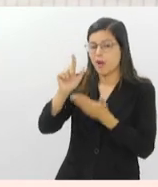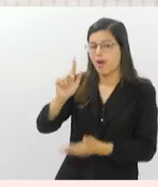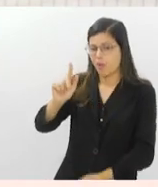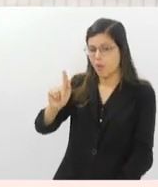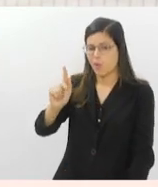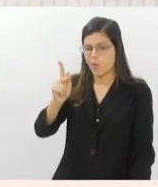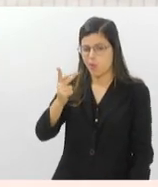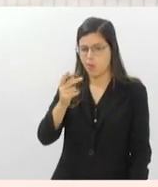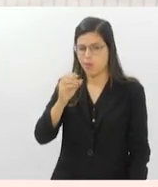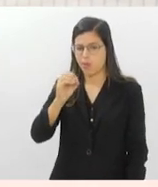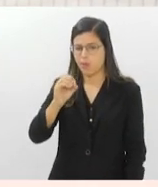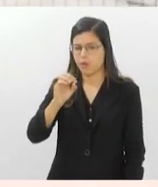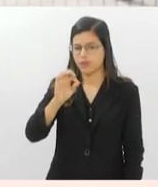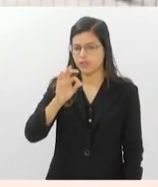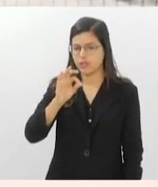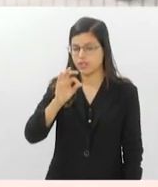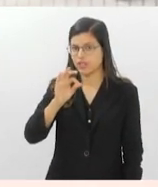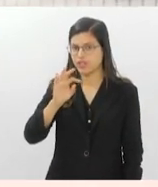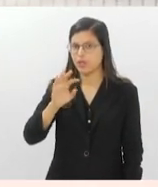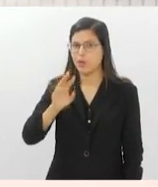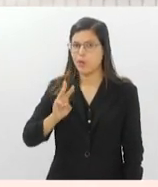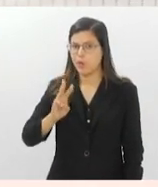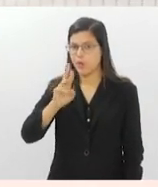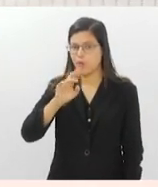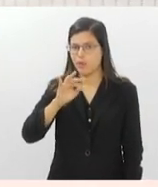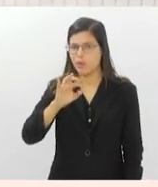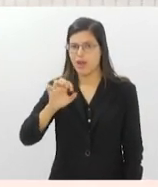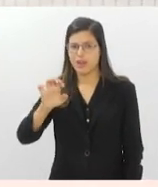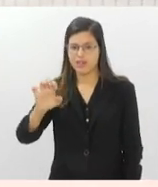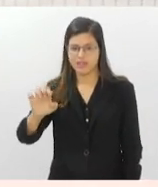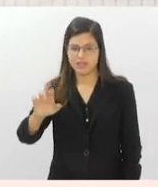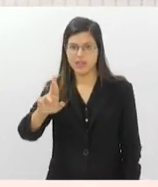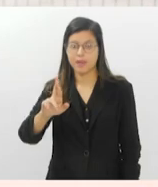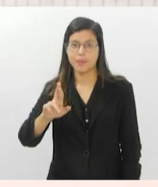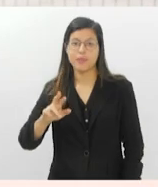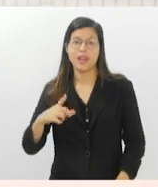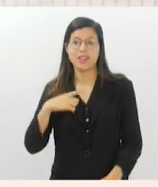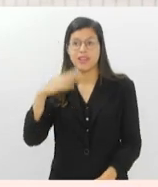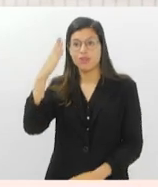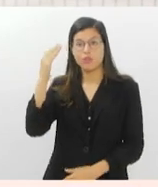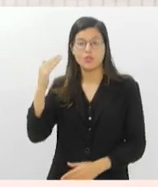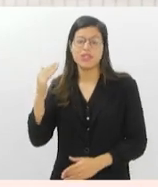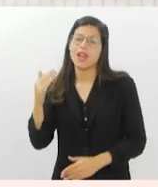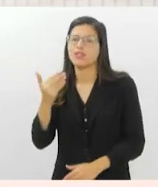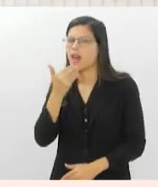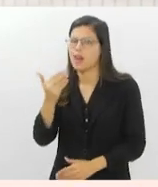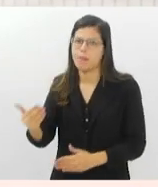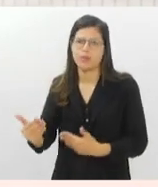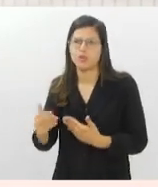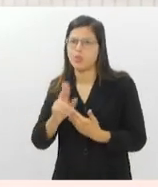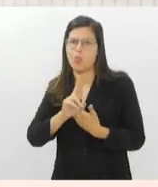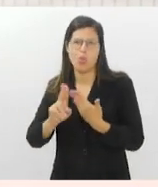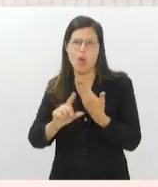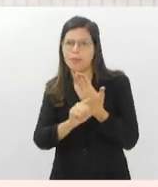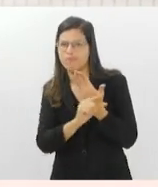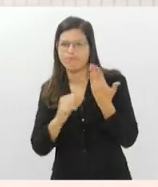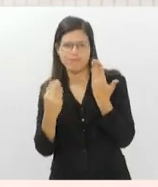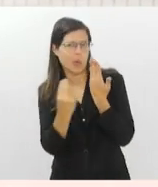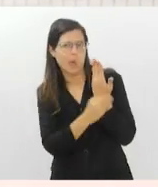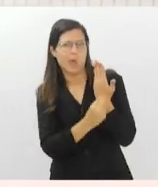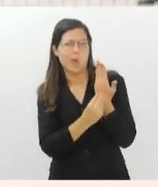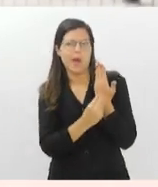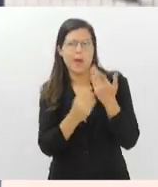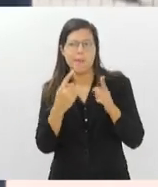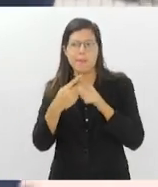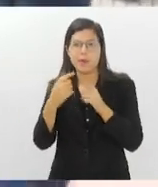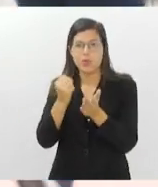quando teve esse sucesso todo, ele reivindicou a autoria do livro, porque ele não aparecia. Por contrato, o